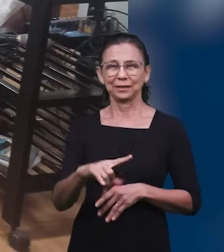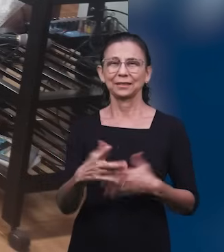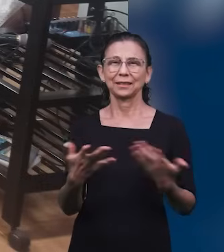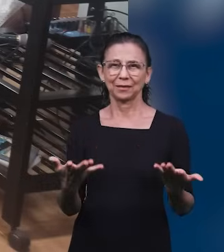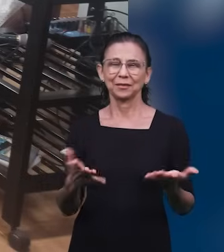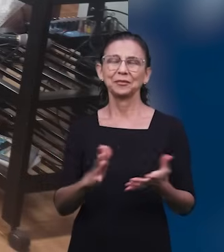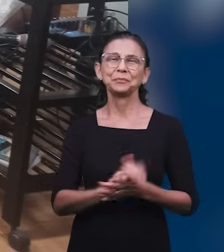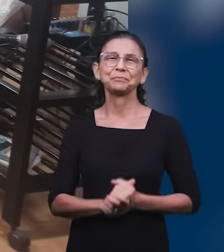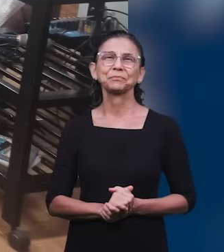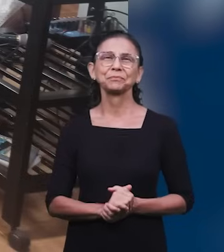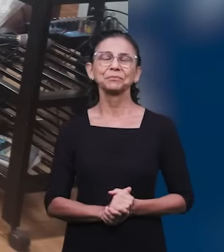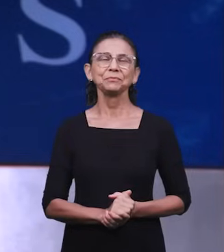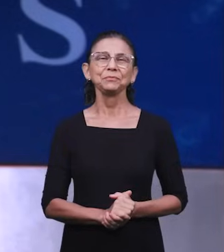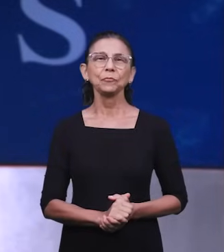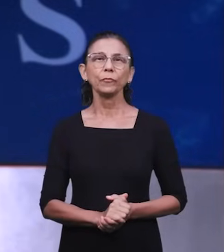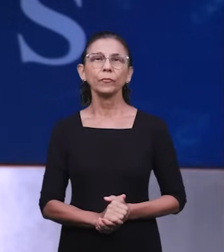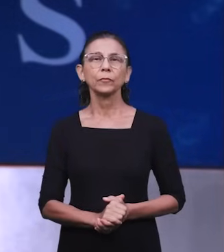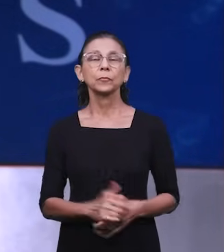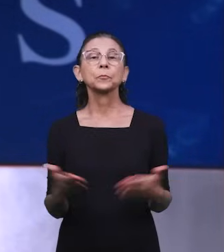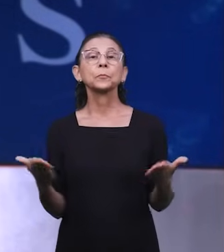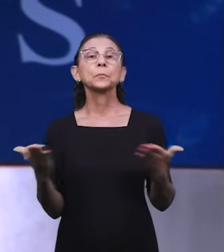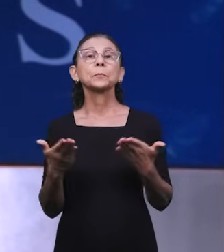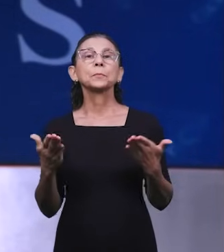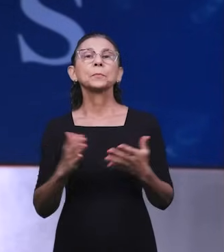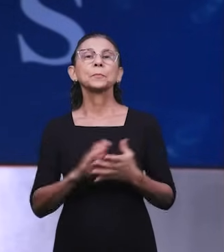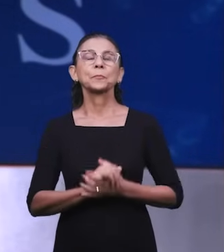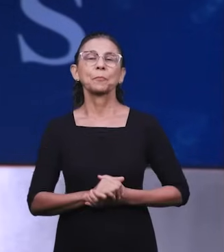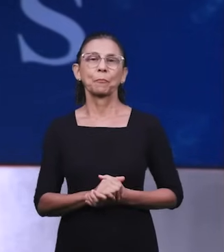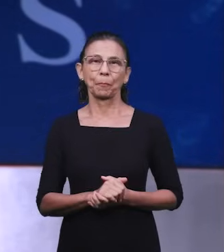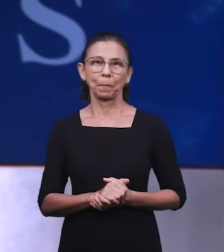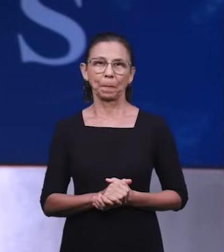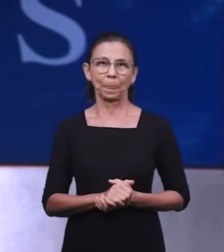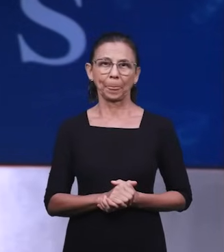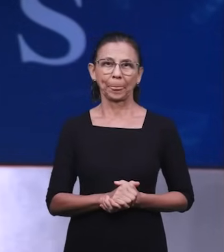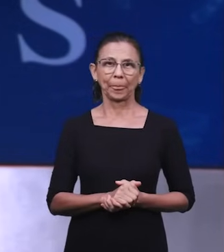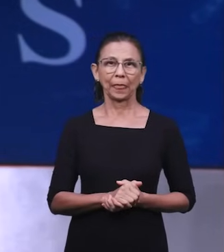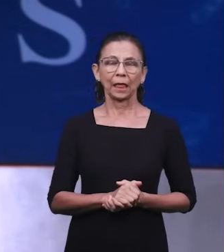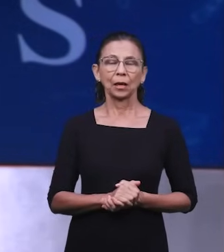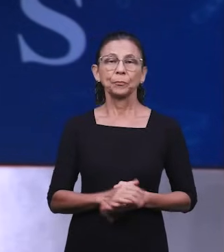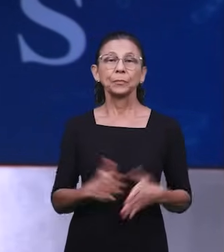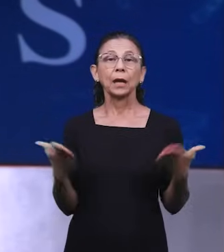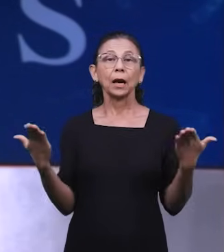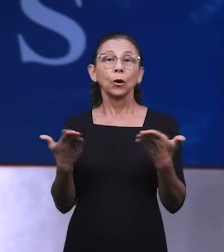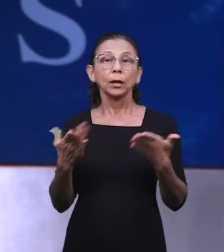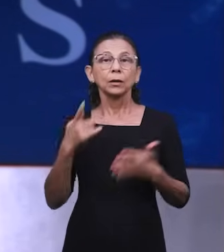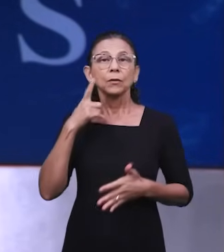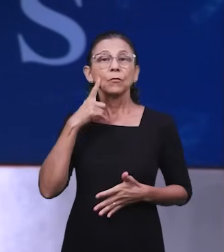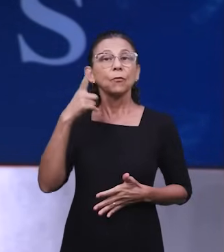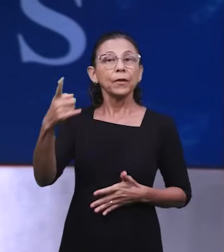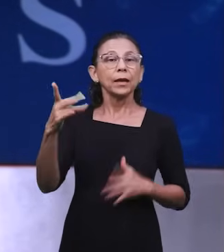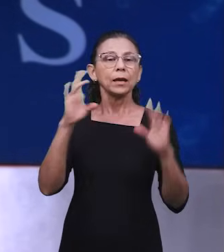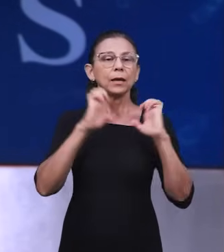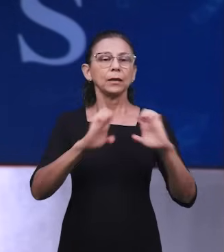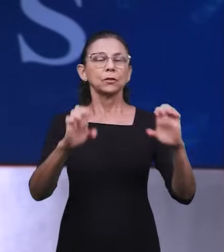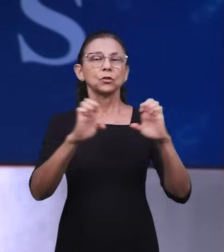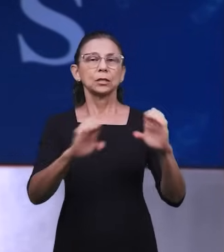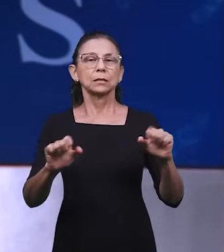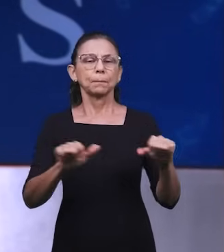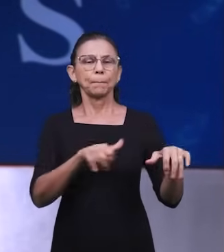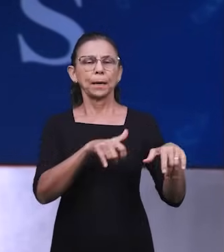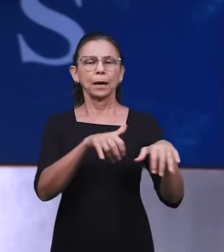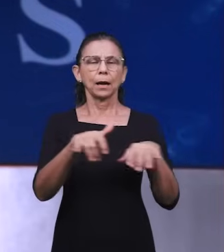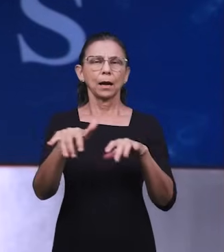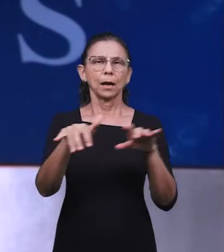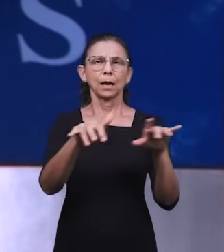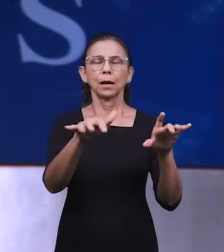ali recebendo o renovo do Senhor. E agora nós vamos falar sobre evangelizações. Os irmãos estão em campo evangelizando, levando a palavra de